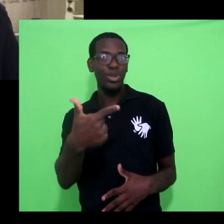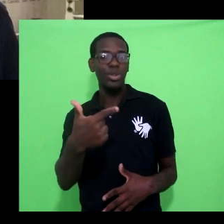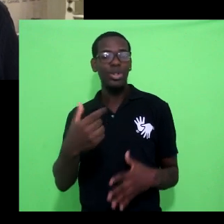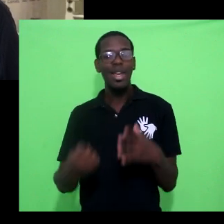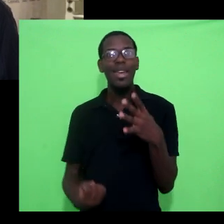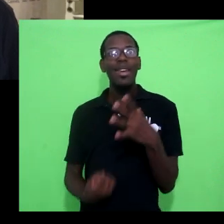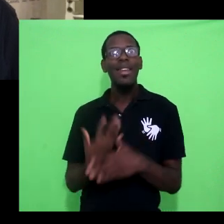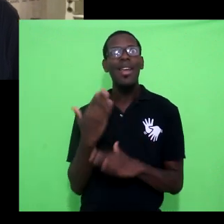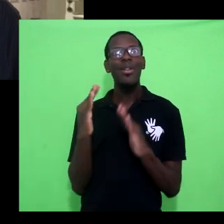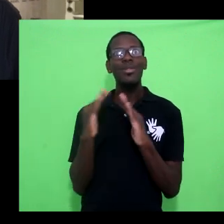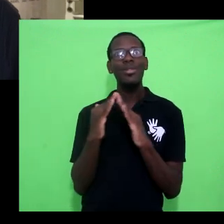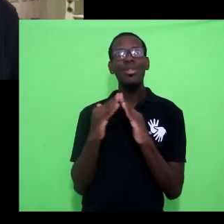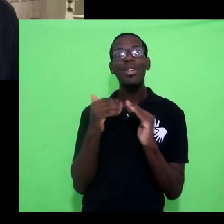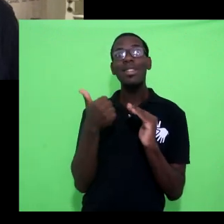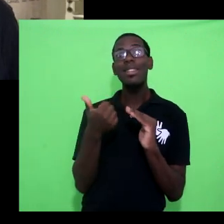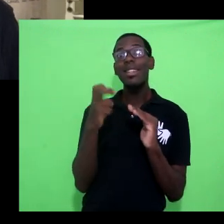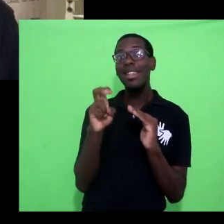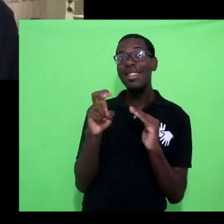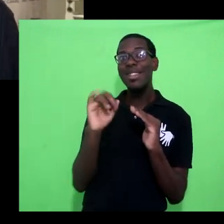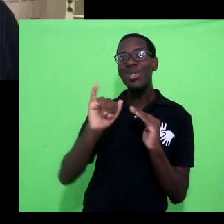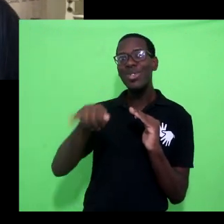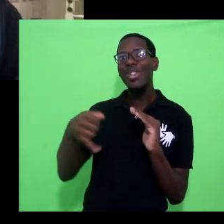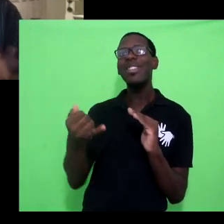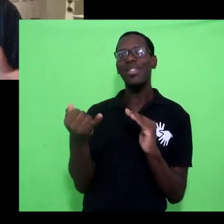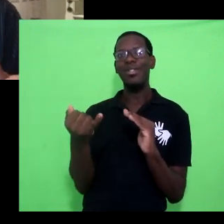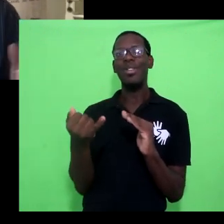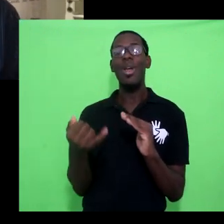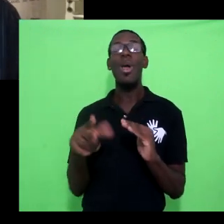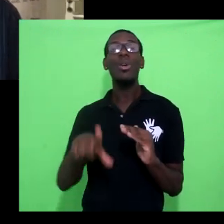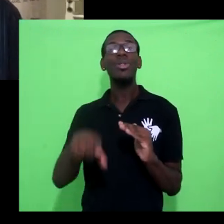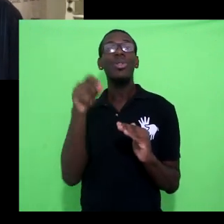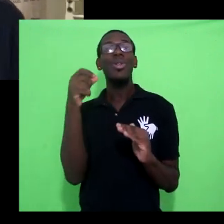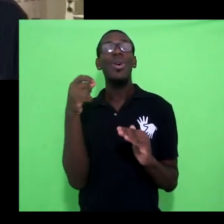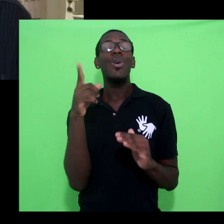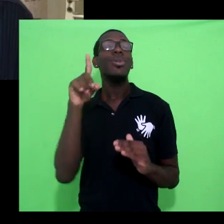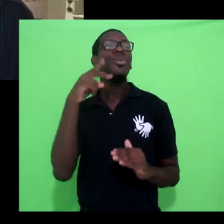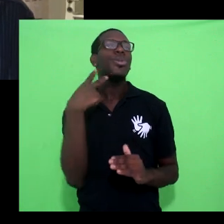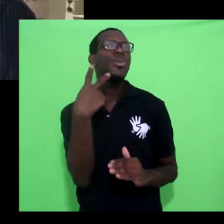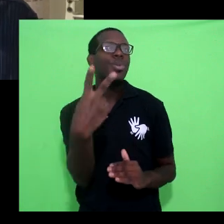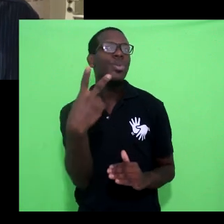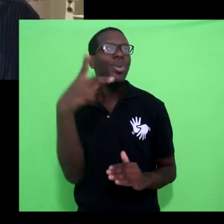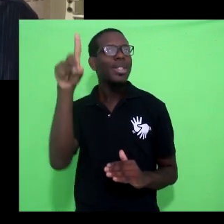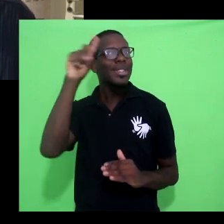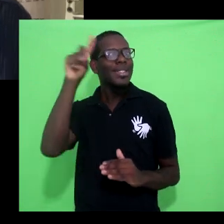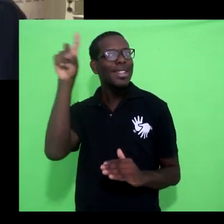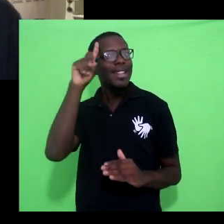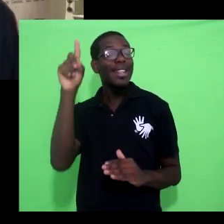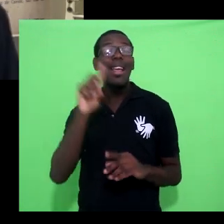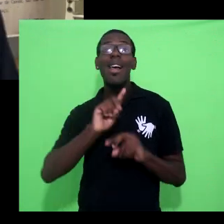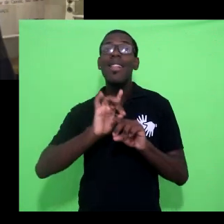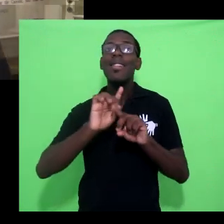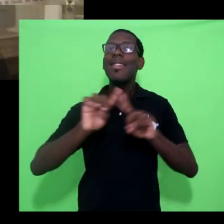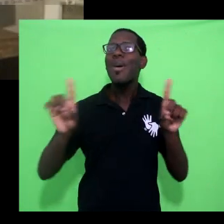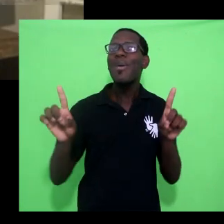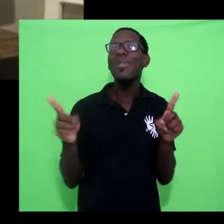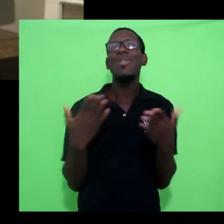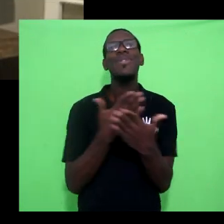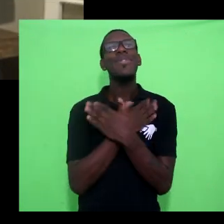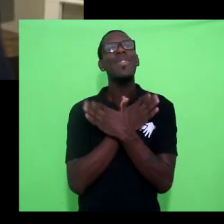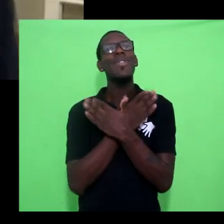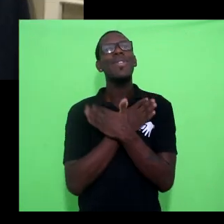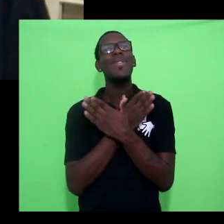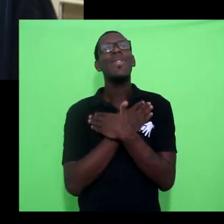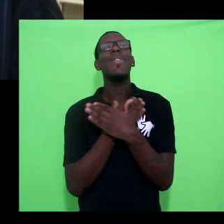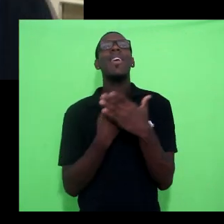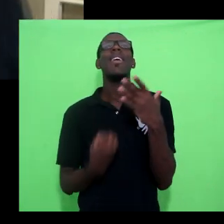janeiro. Escolheram duas datas, não é porque era só feriado. 15 de novembro, a República, na proclamação. Não sei se